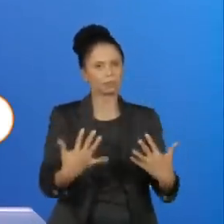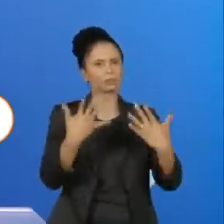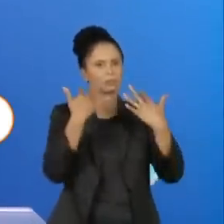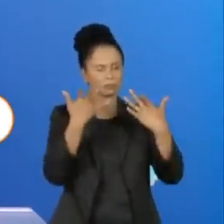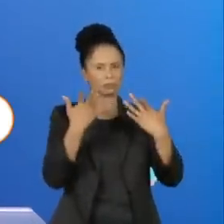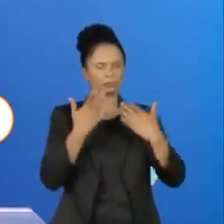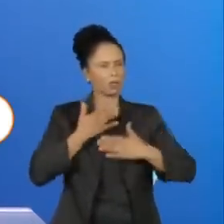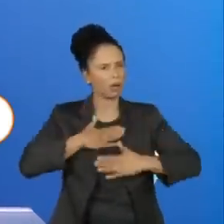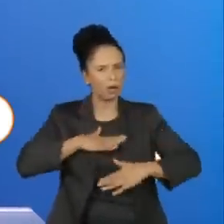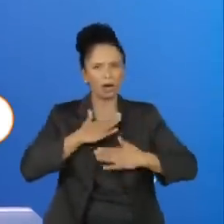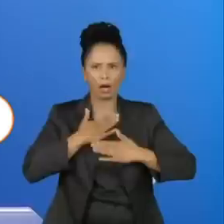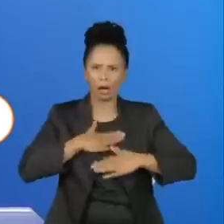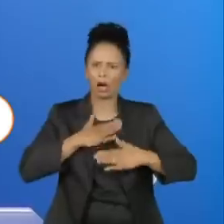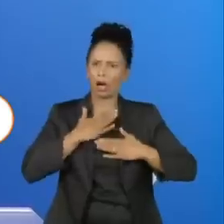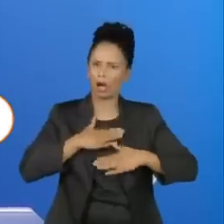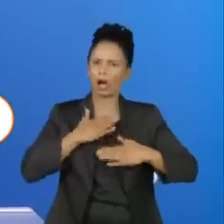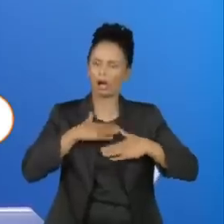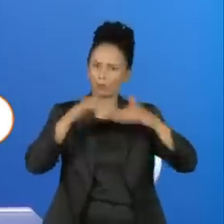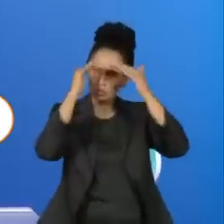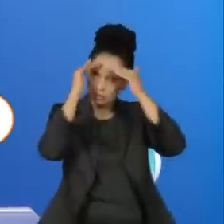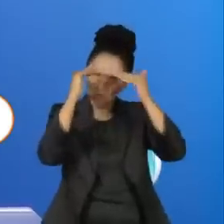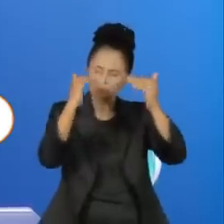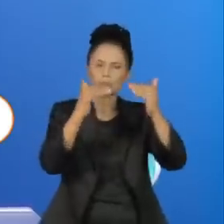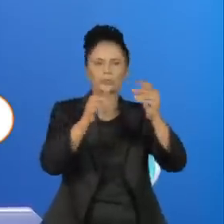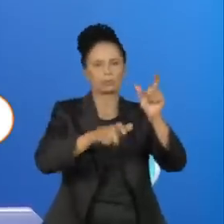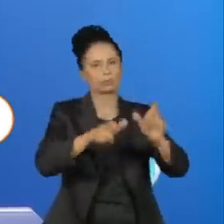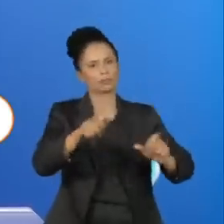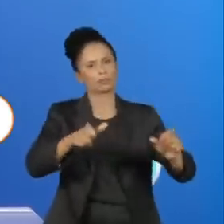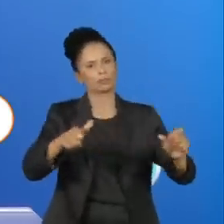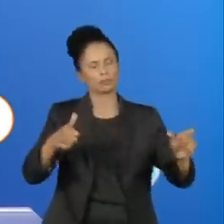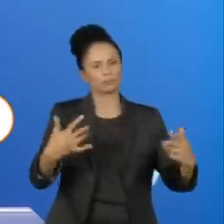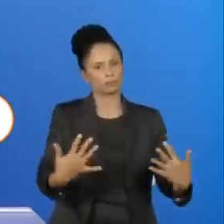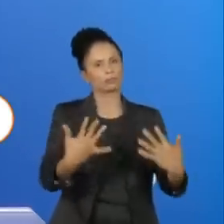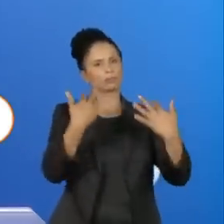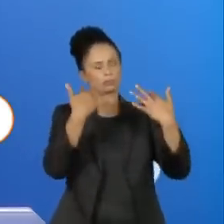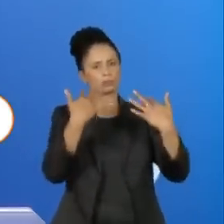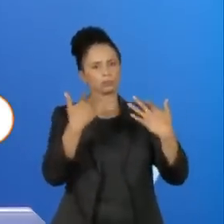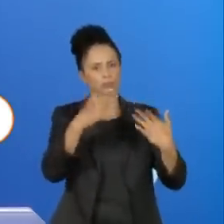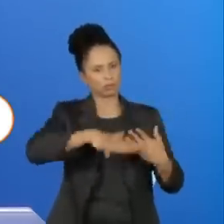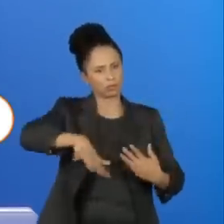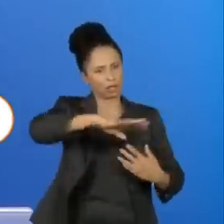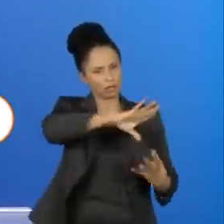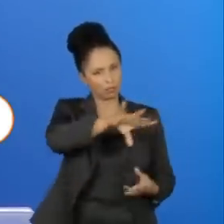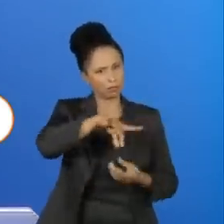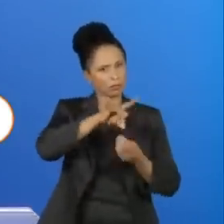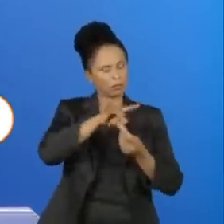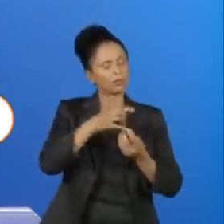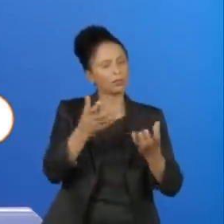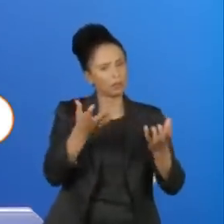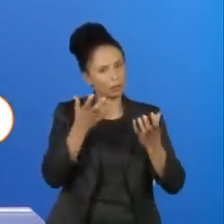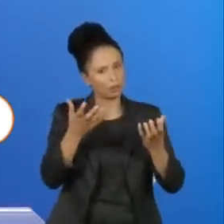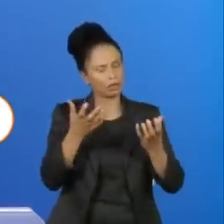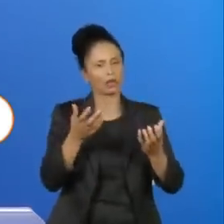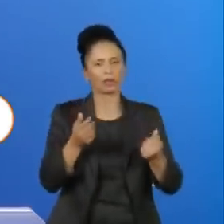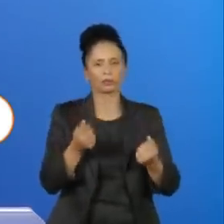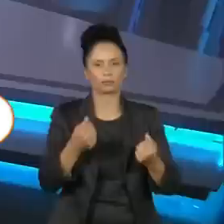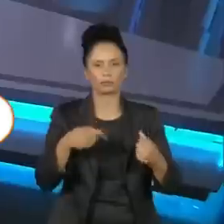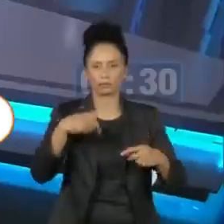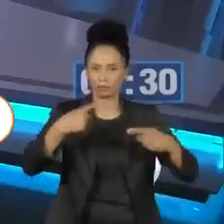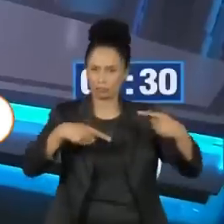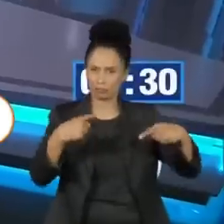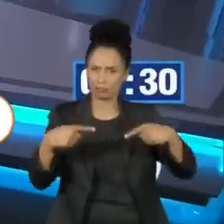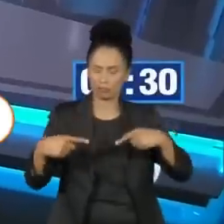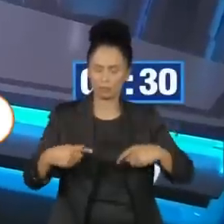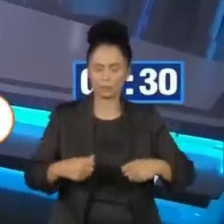um nível de tranquilidade adequado para um ambiente democrático como nós pretendemos que seja este